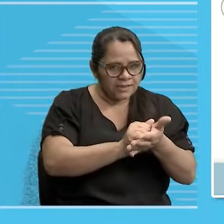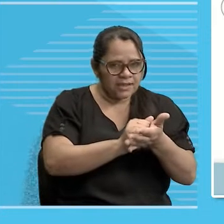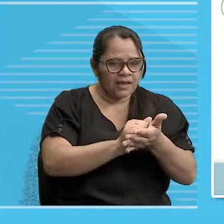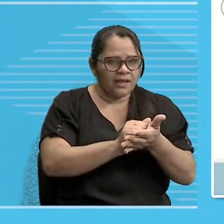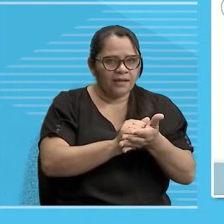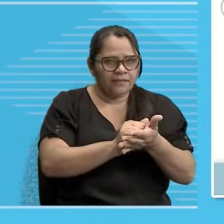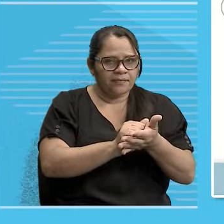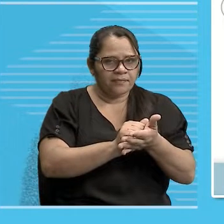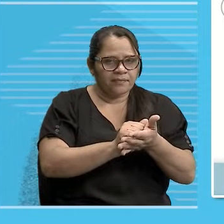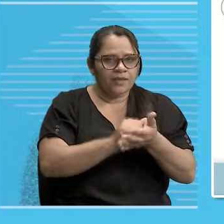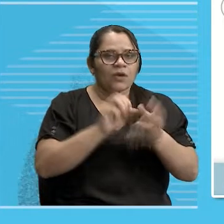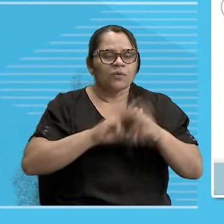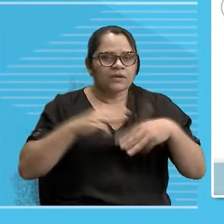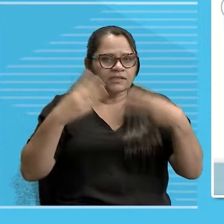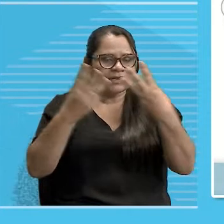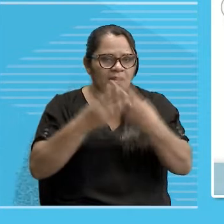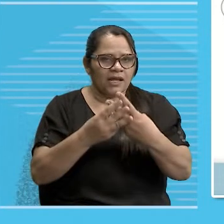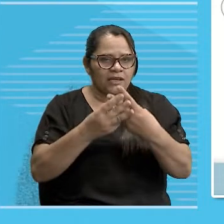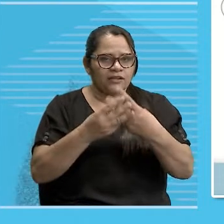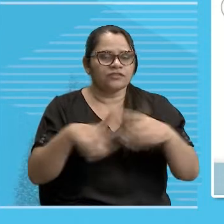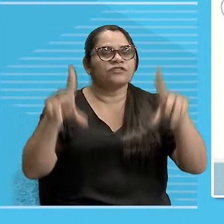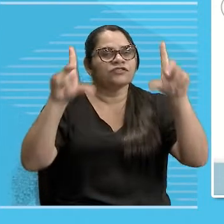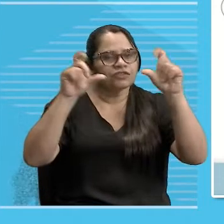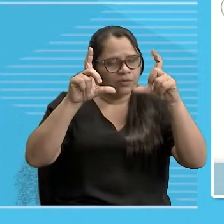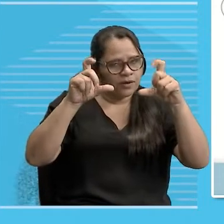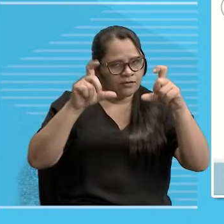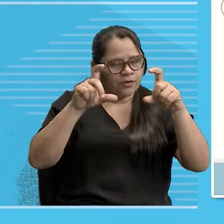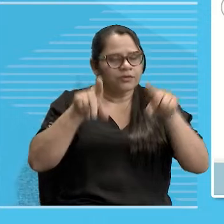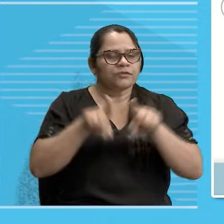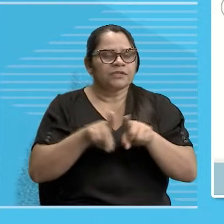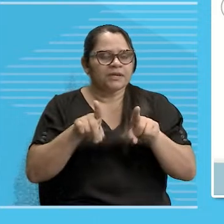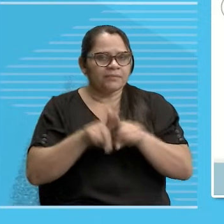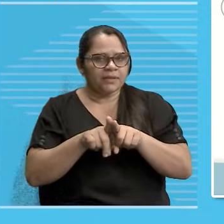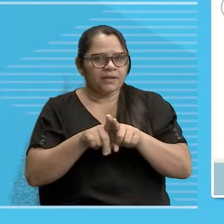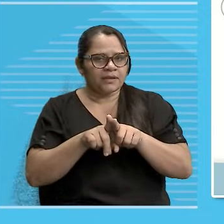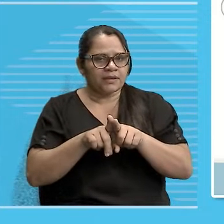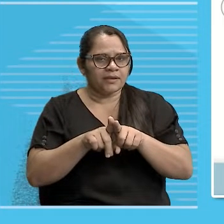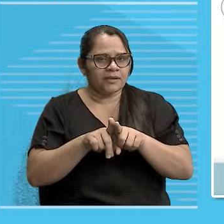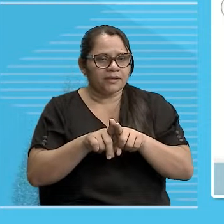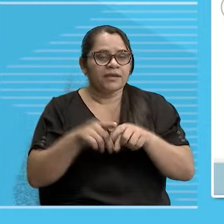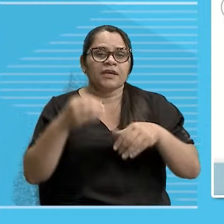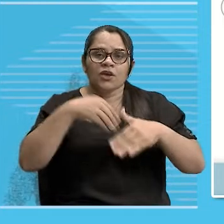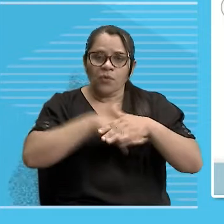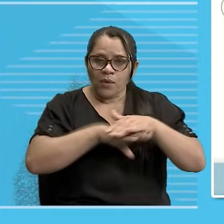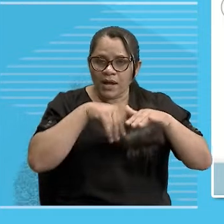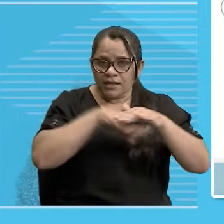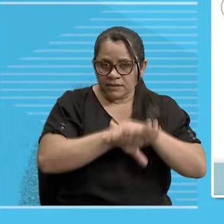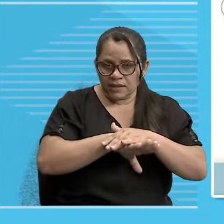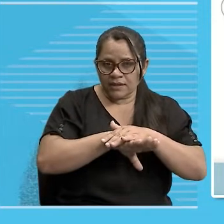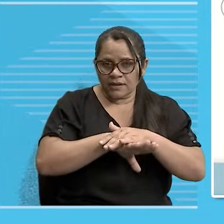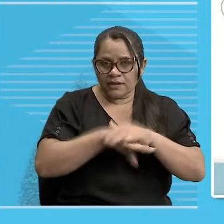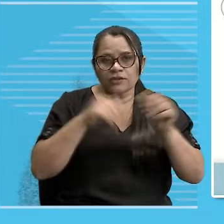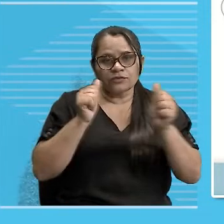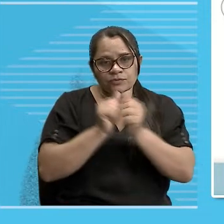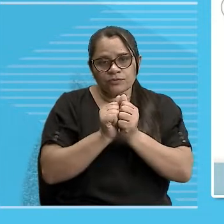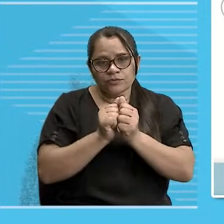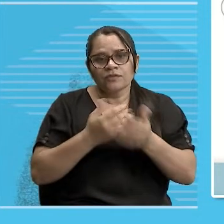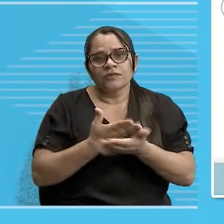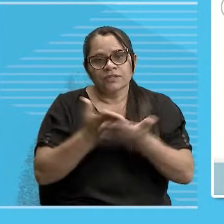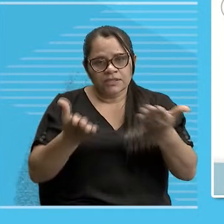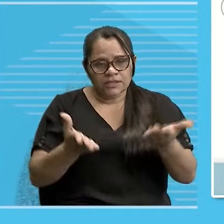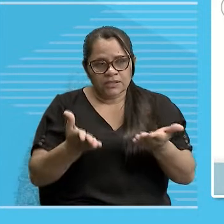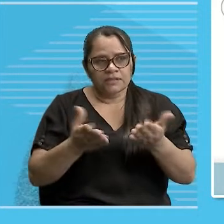telinha, tirar uma foto e guardar com você essa expressãozinha, tá